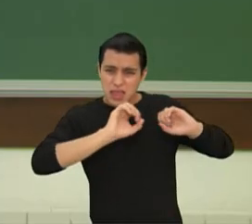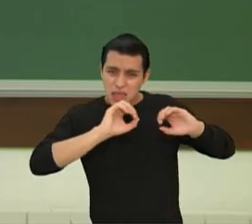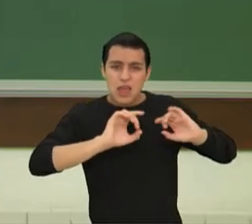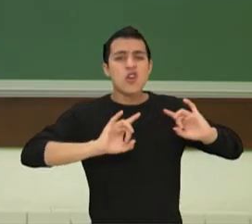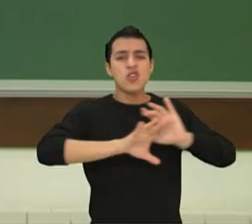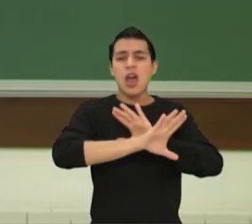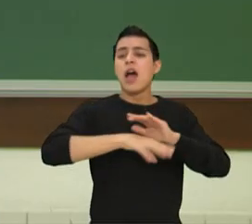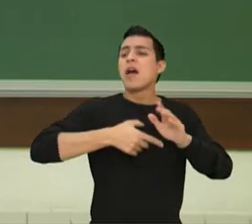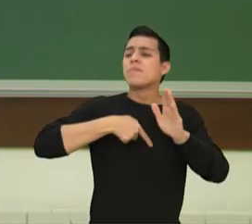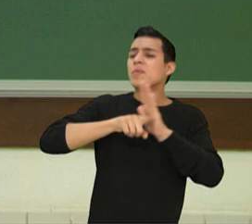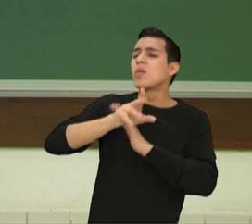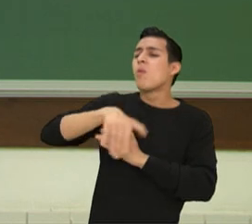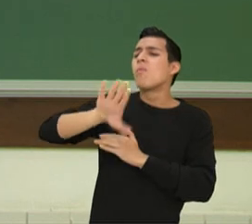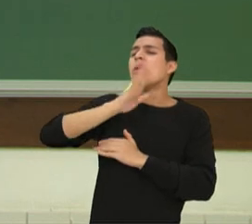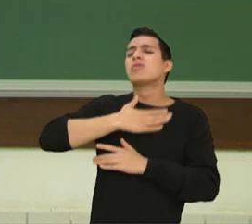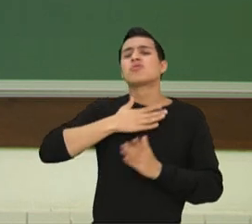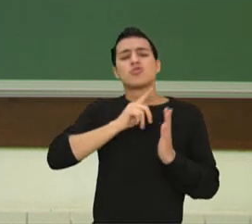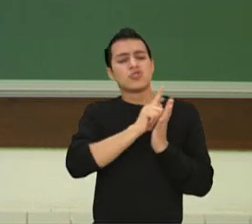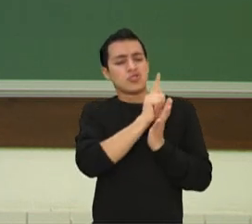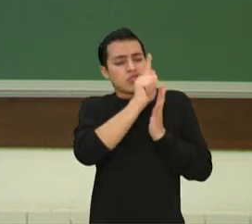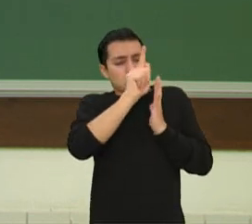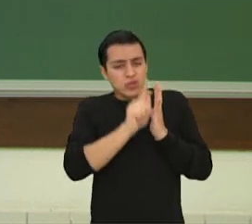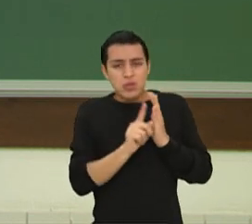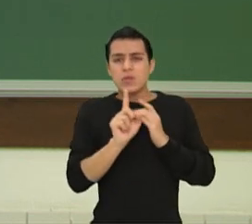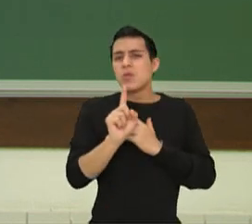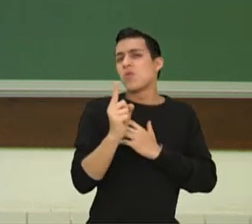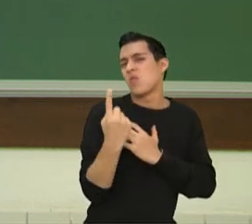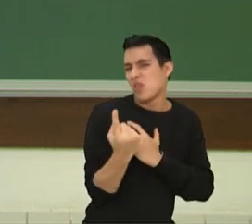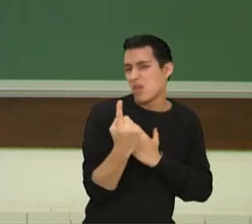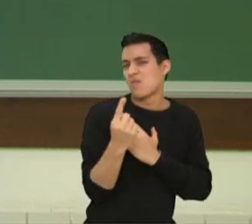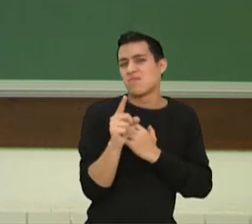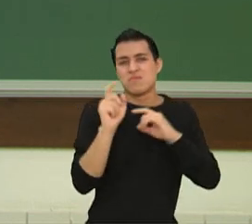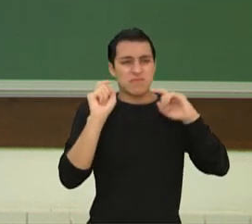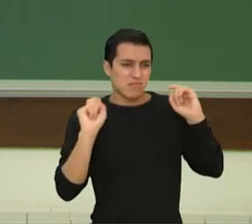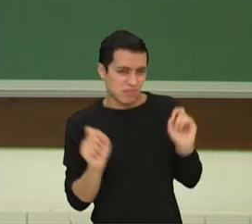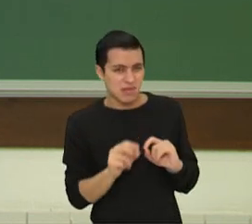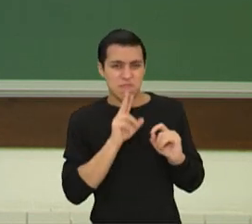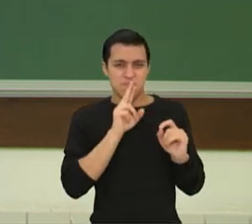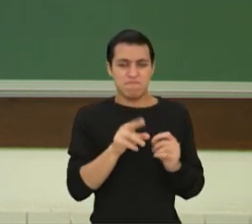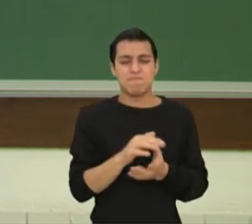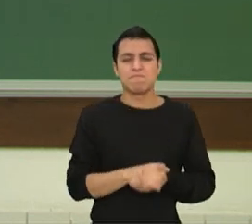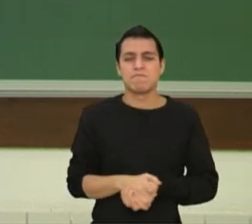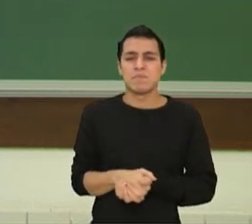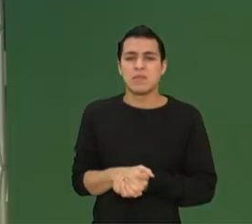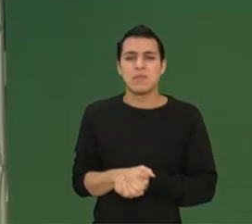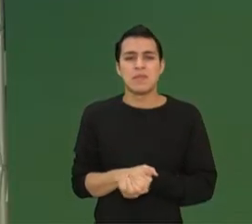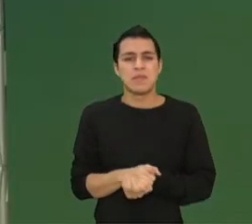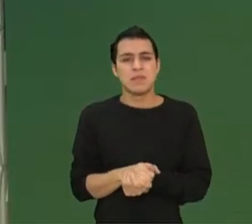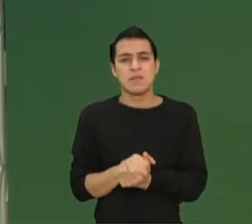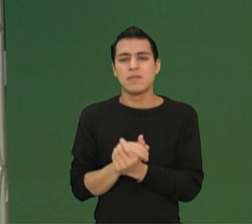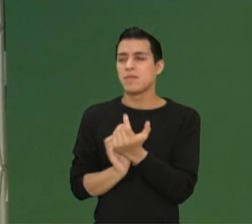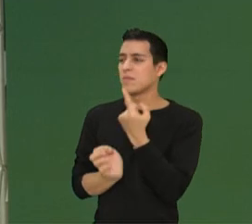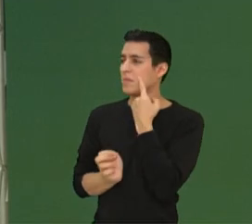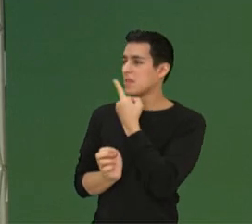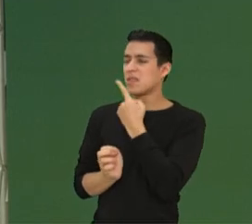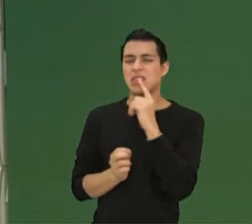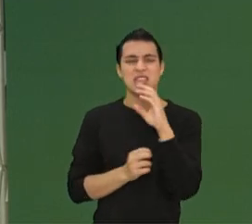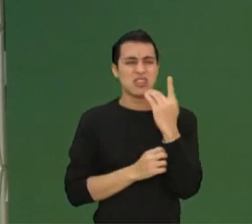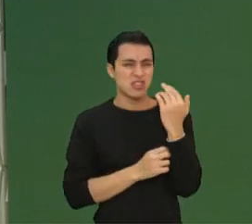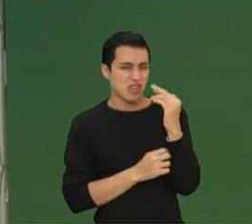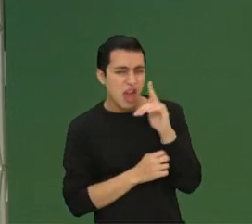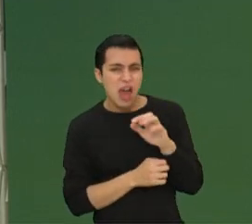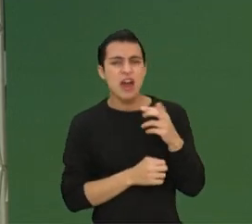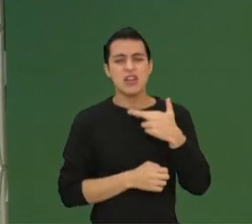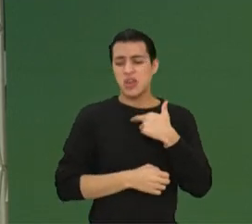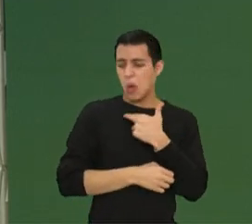e perguntei qual eles gostaram mais. Apenas um era possível responder, certo? Tem aqui charge,